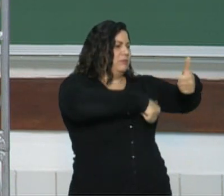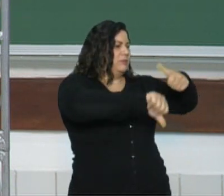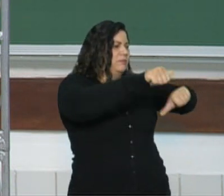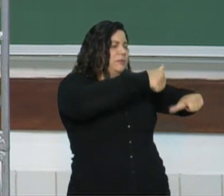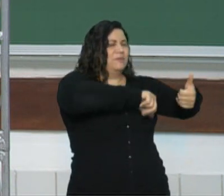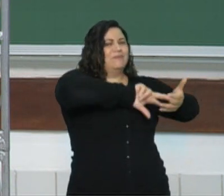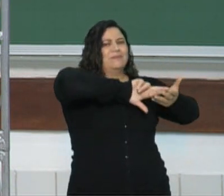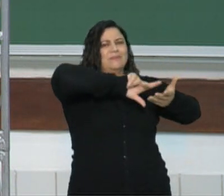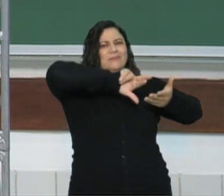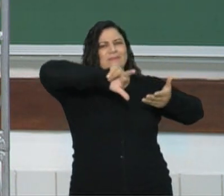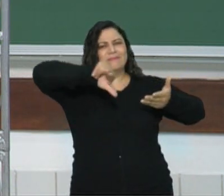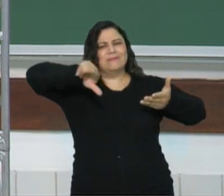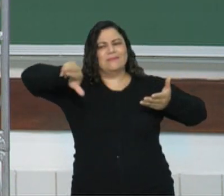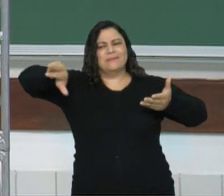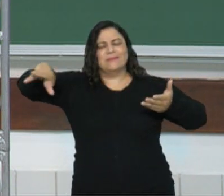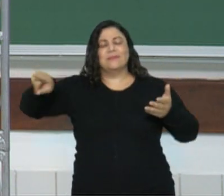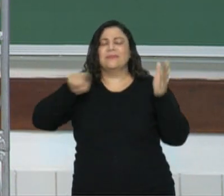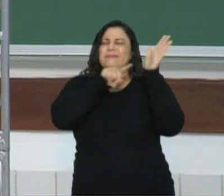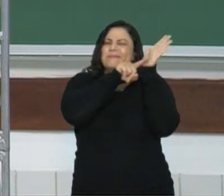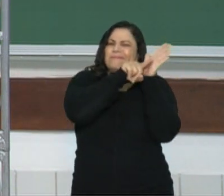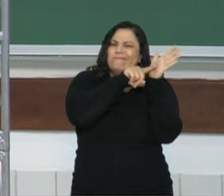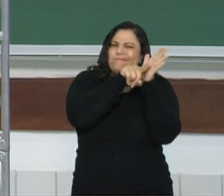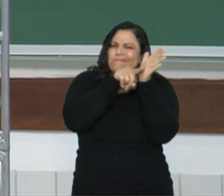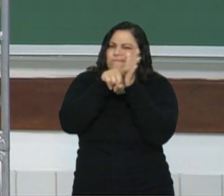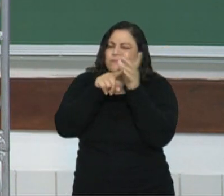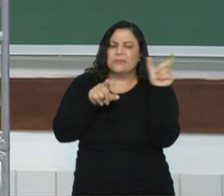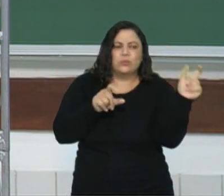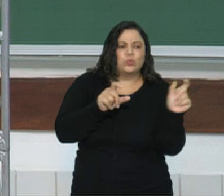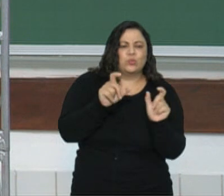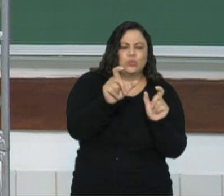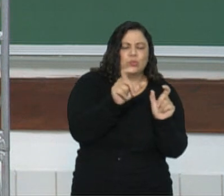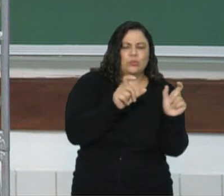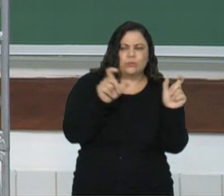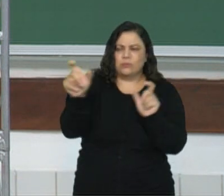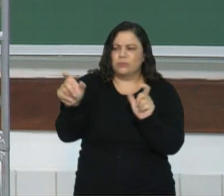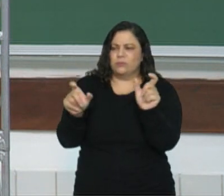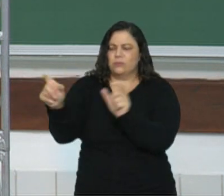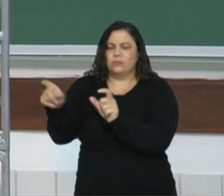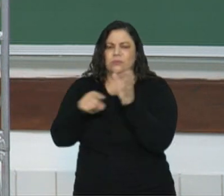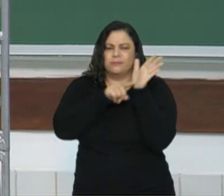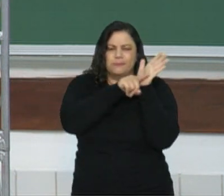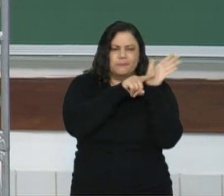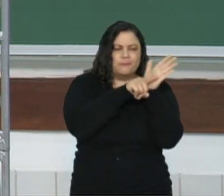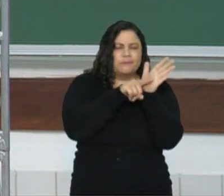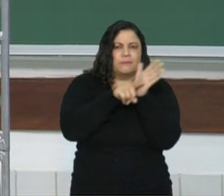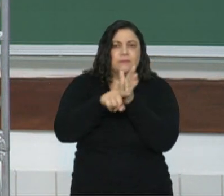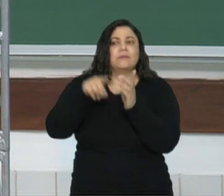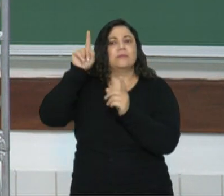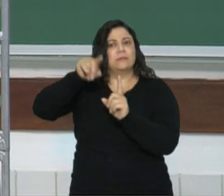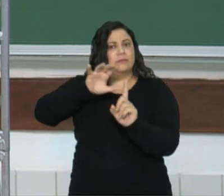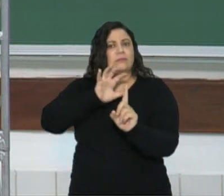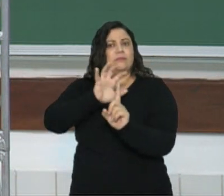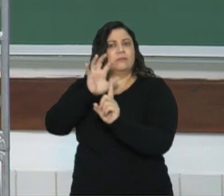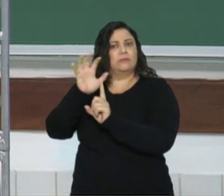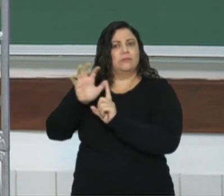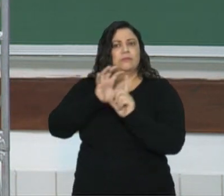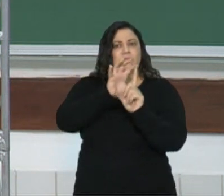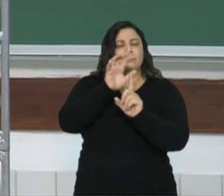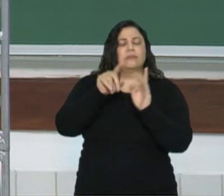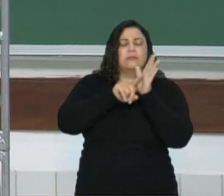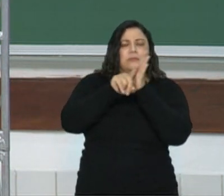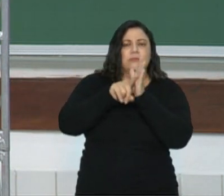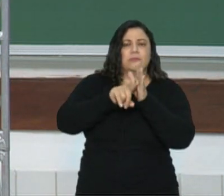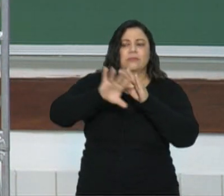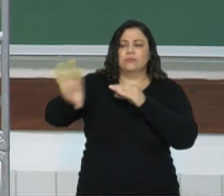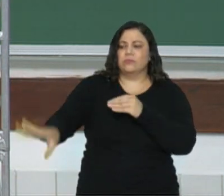ficam pesquisando sobre cada pedaço. Isso é influenciar a ciência. E depois tem alguém